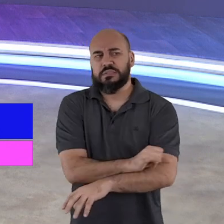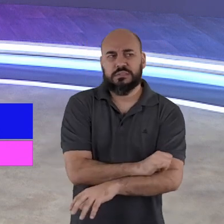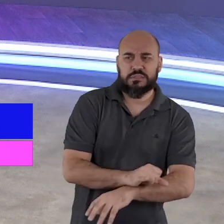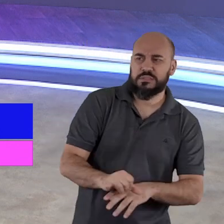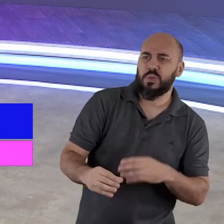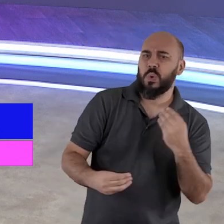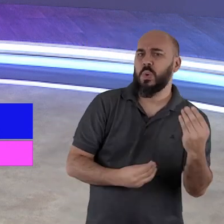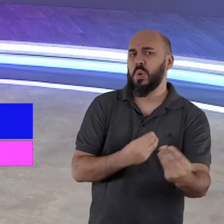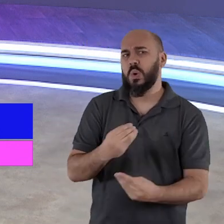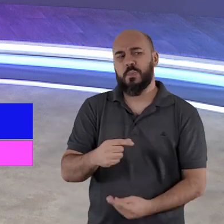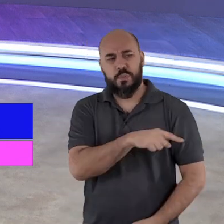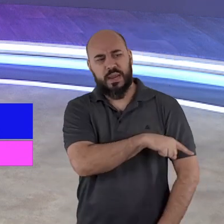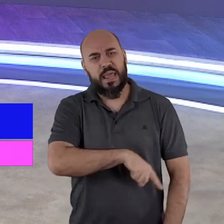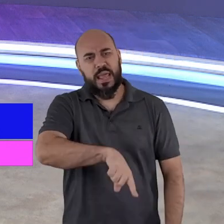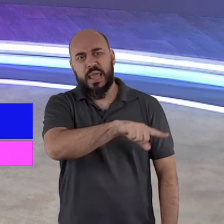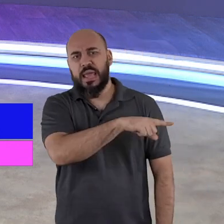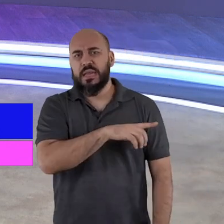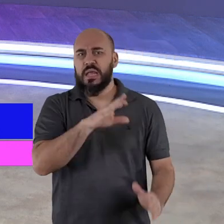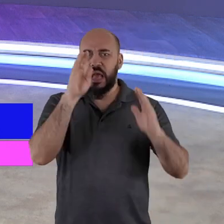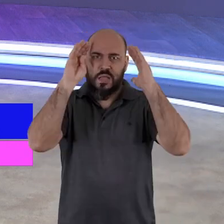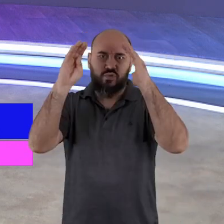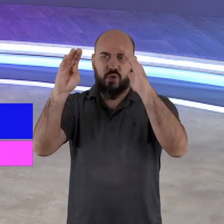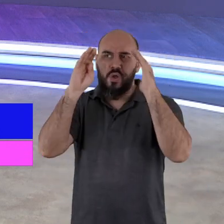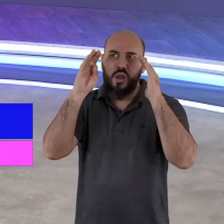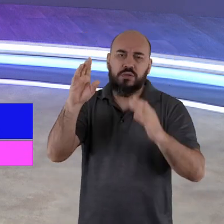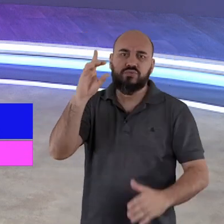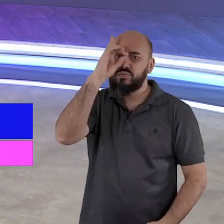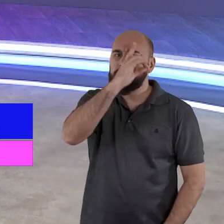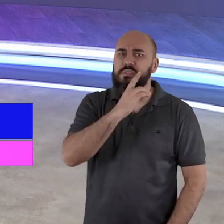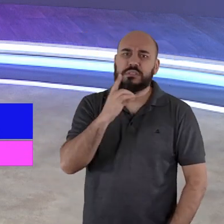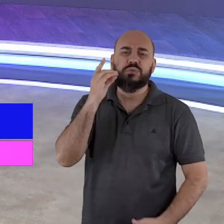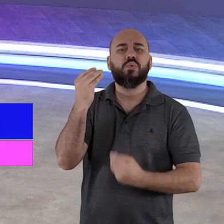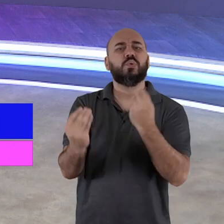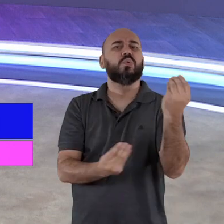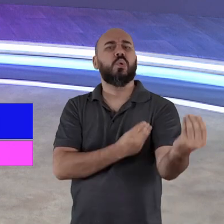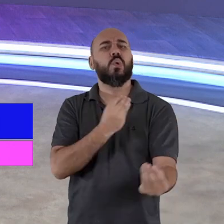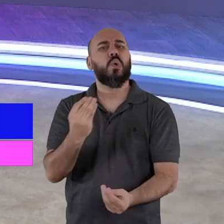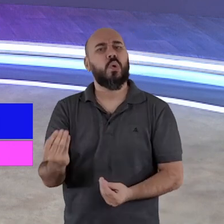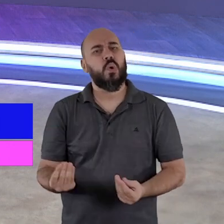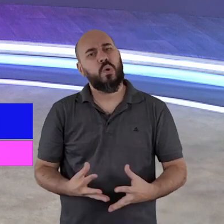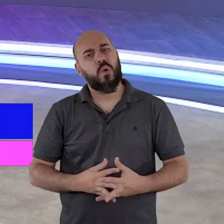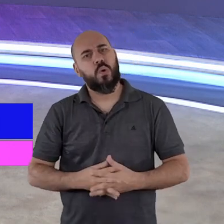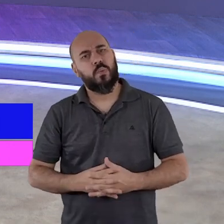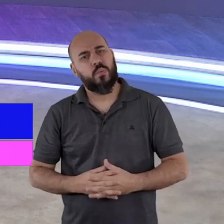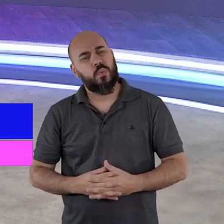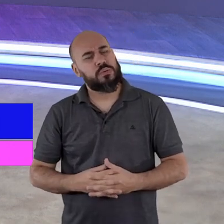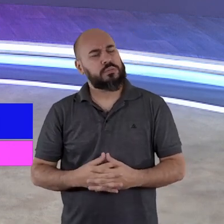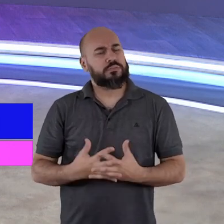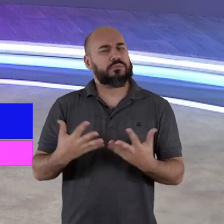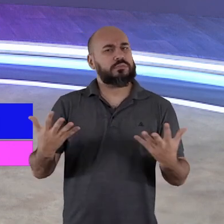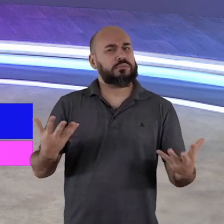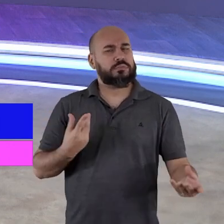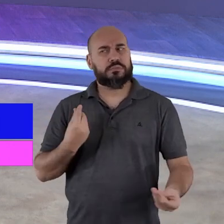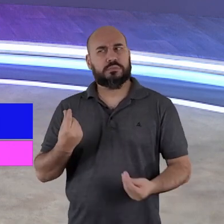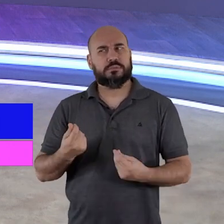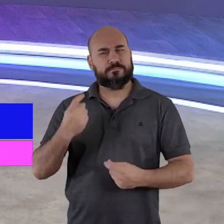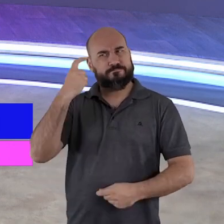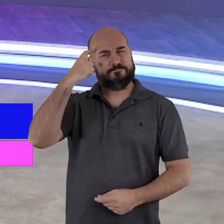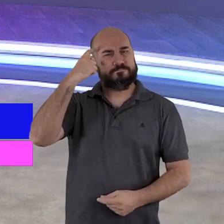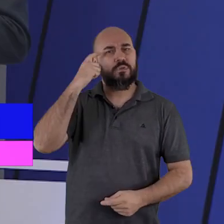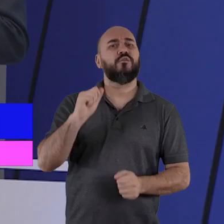para que esta perseguição que estava intensa, essa luta entre pagãos e cristãos, diminuísse. E sabe o que ele